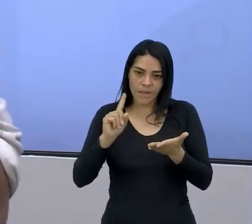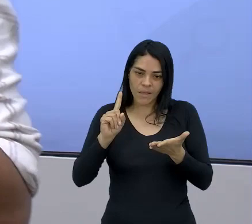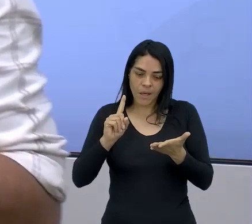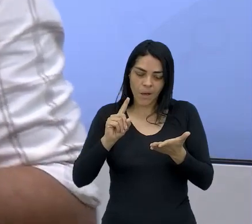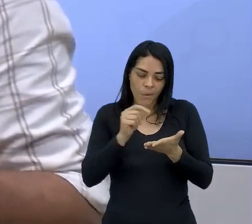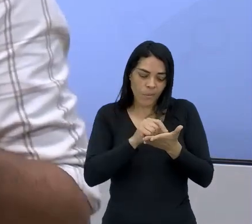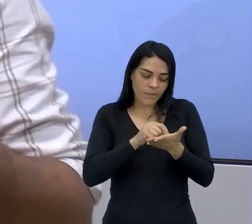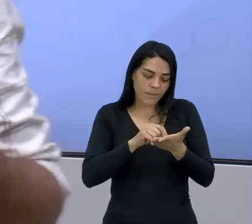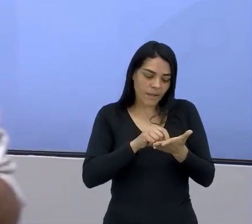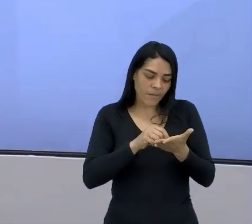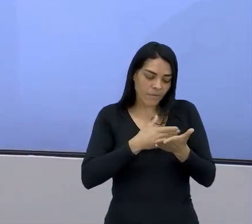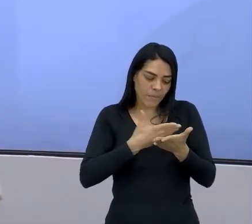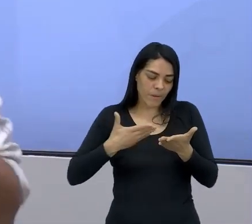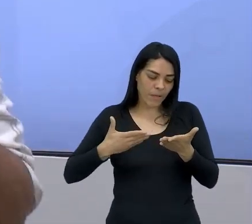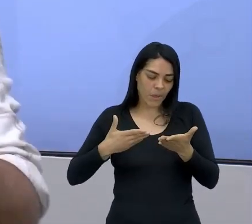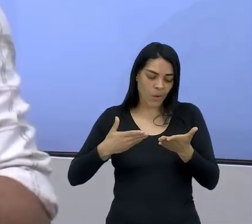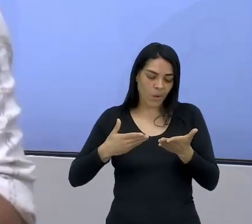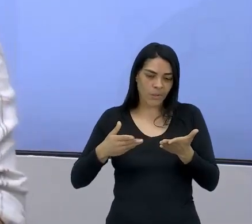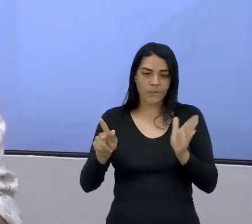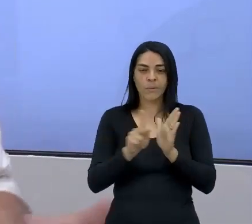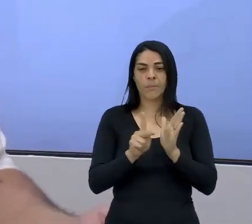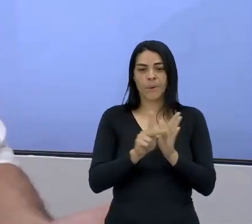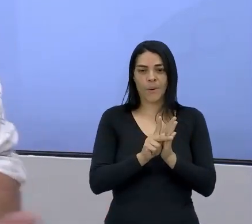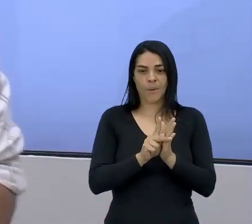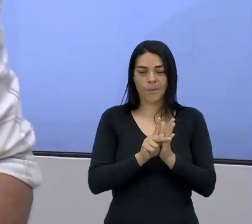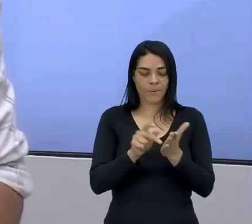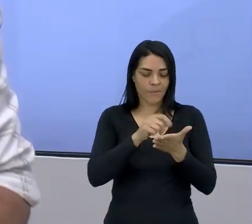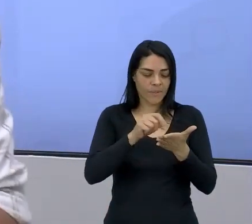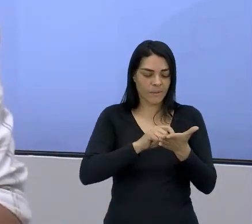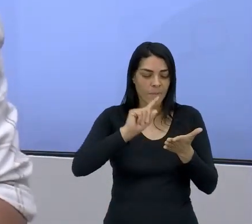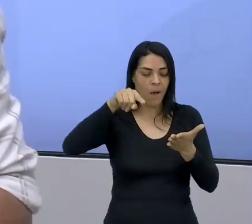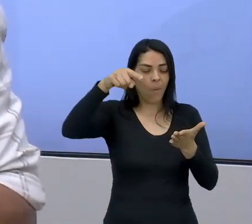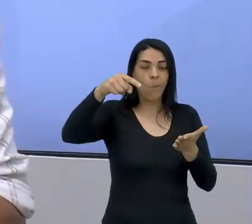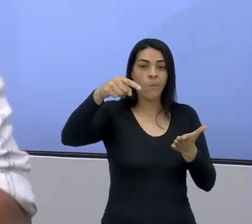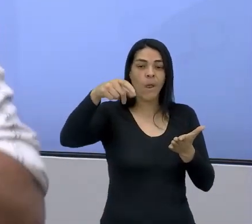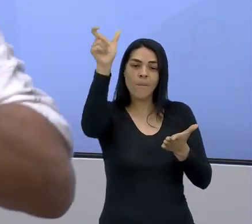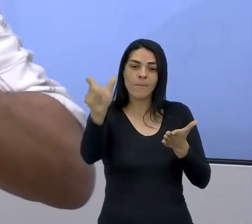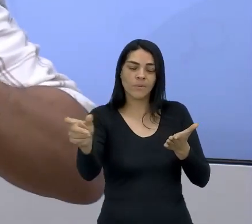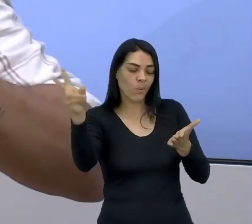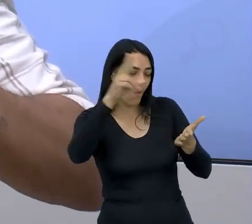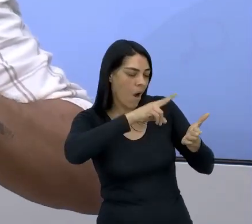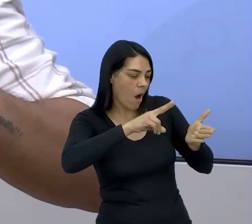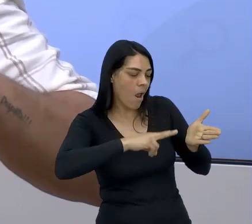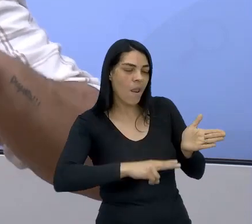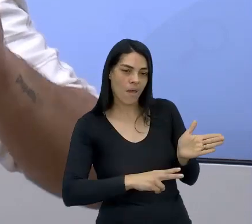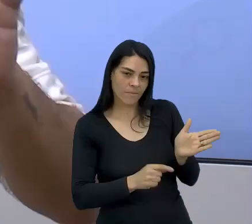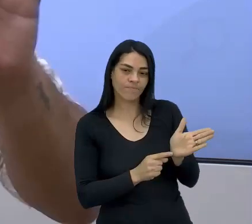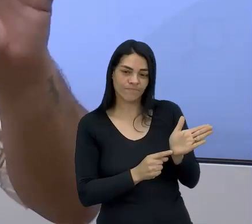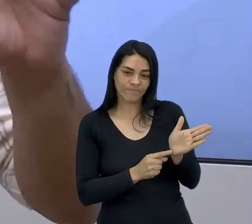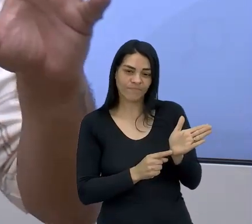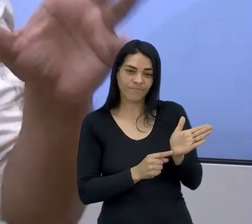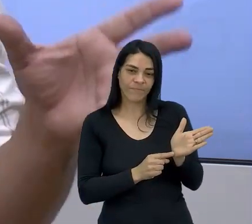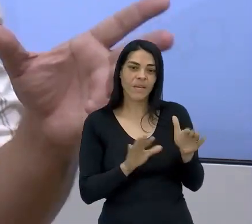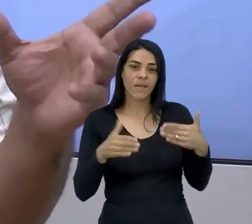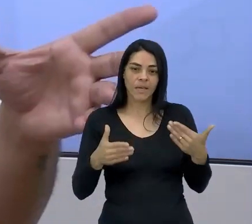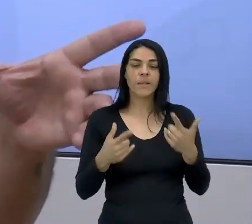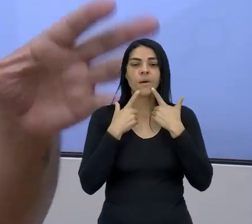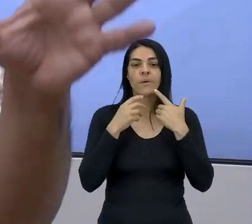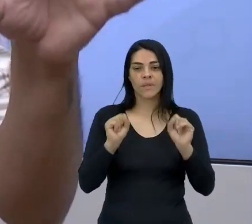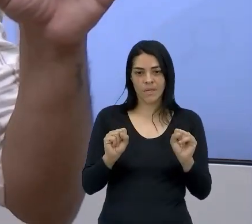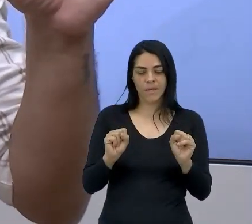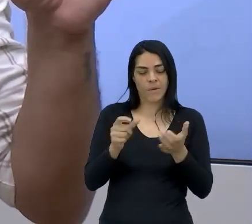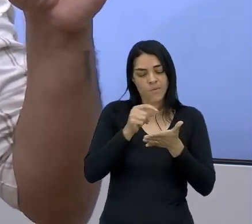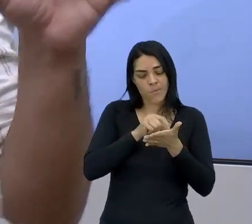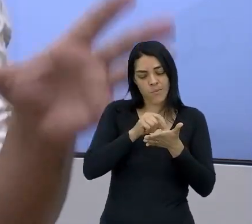escreve comandos na maioria das vezes para que outra pessoa leia, não é? Então, a gente escreve lá na linguagem